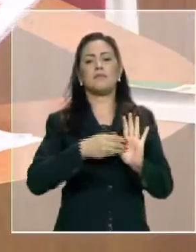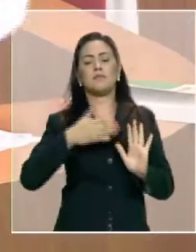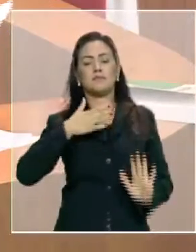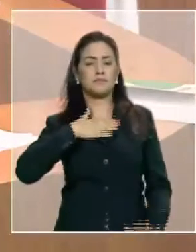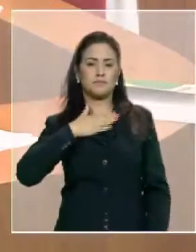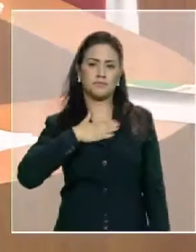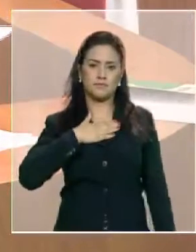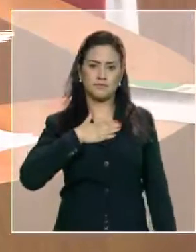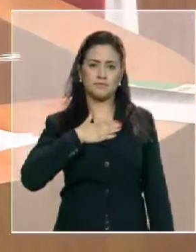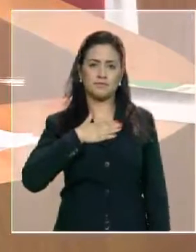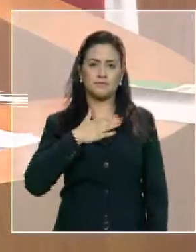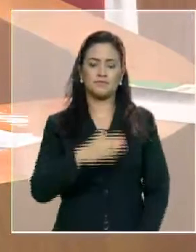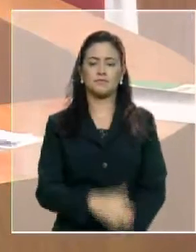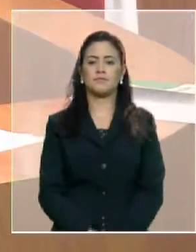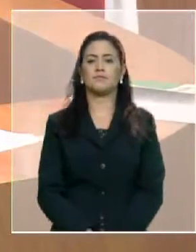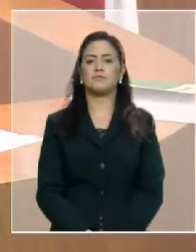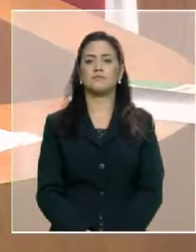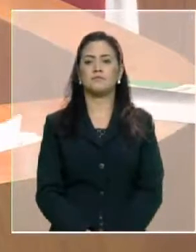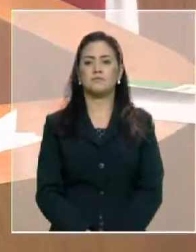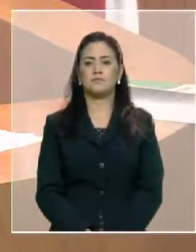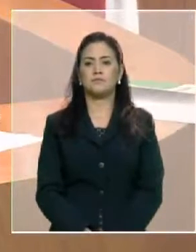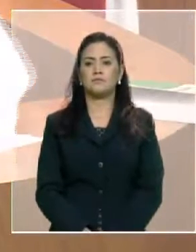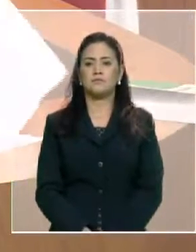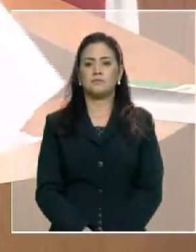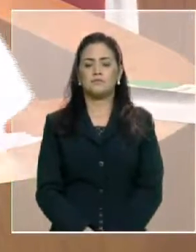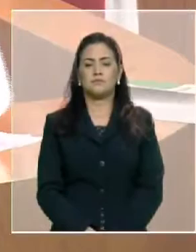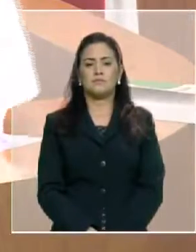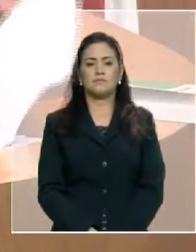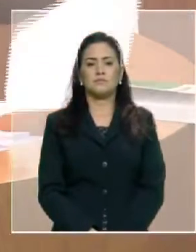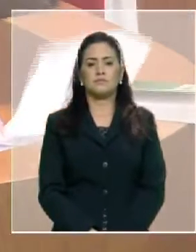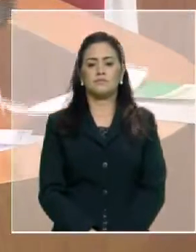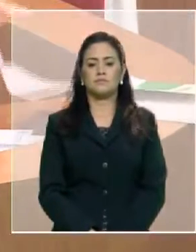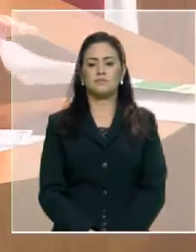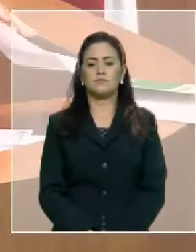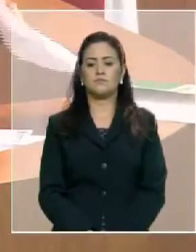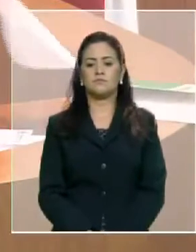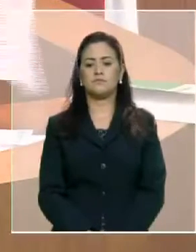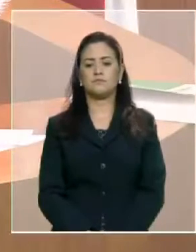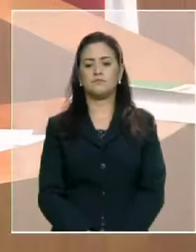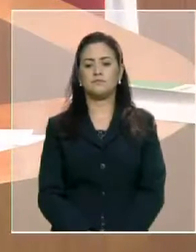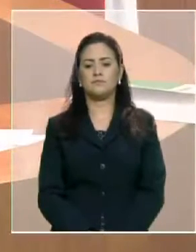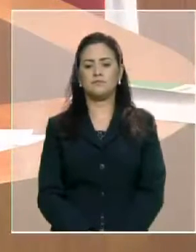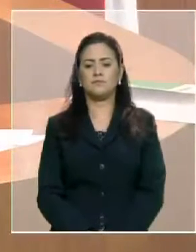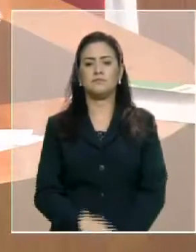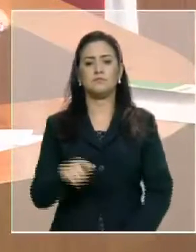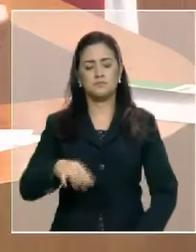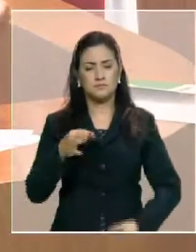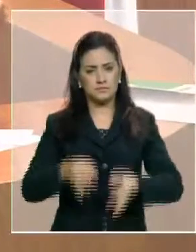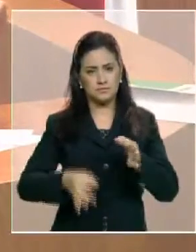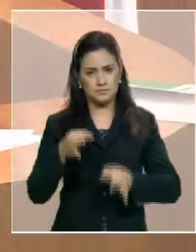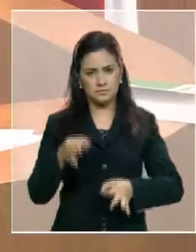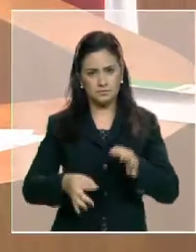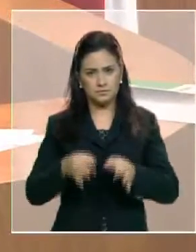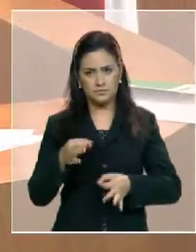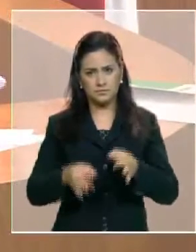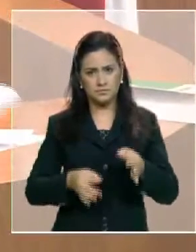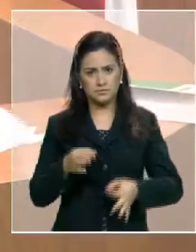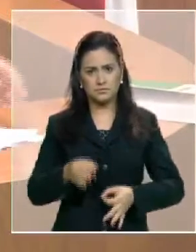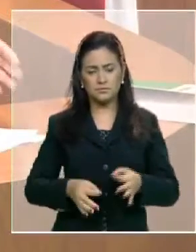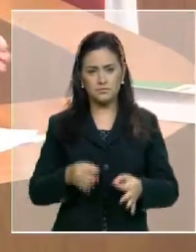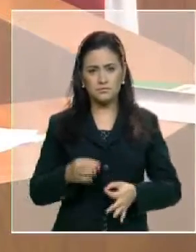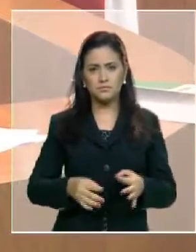Júnior. E aqui o juiz cita que não